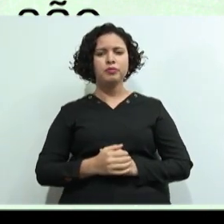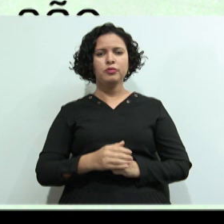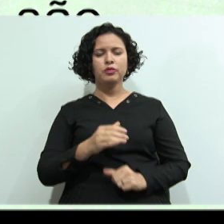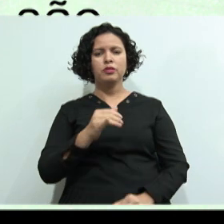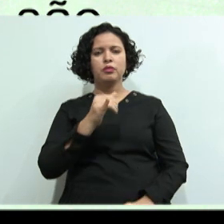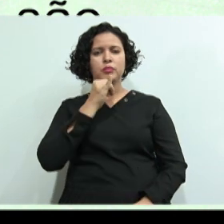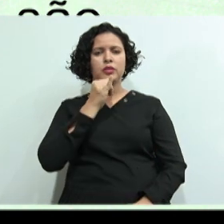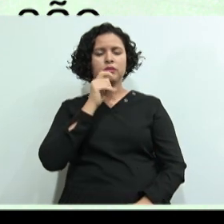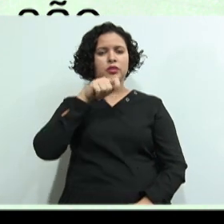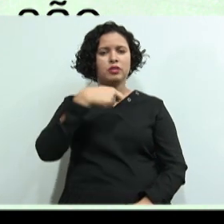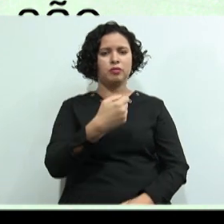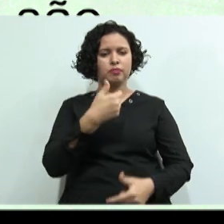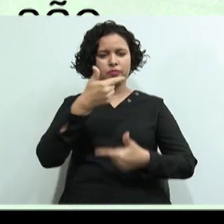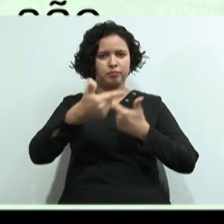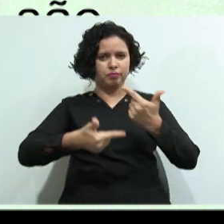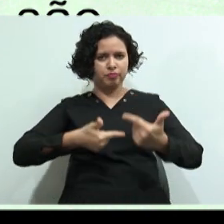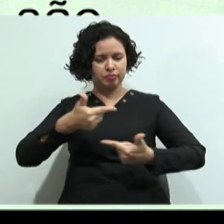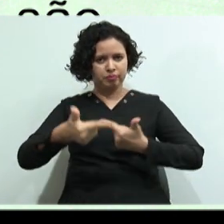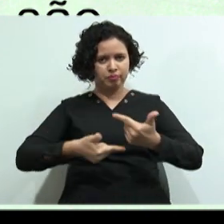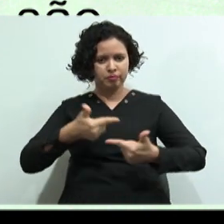exemplo, trabalhar,